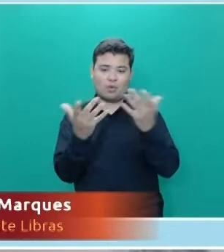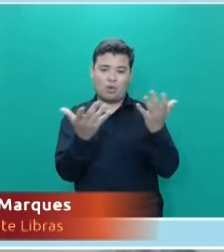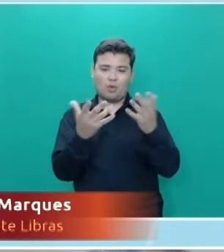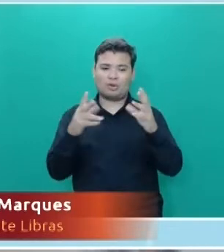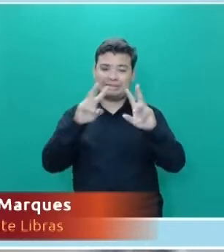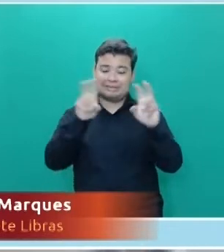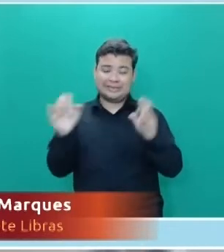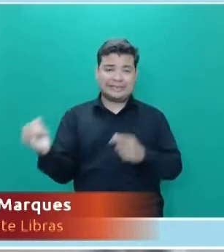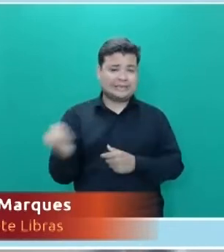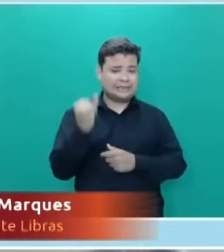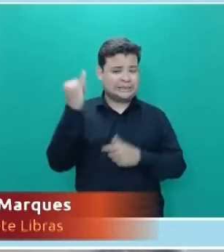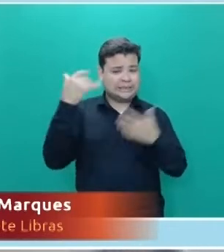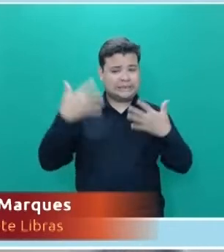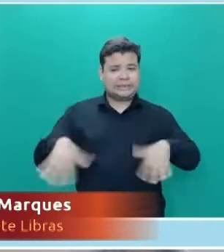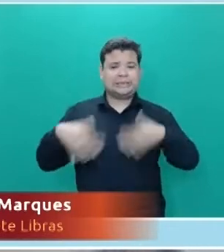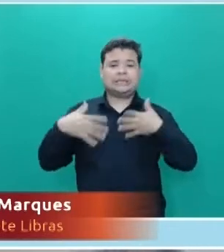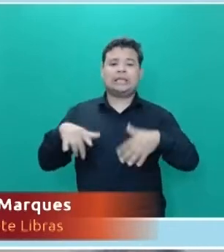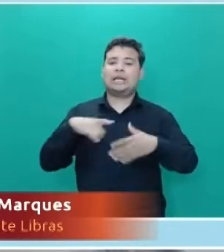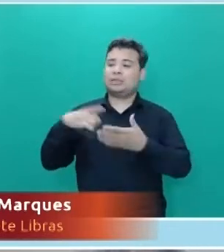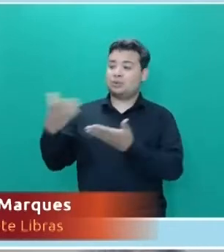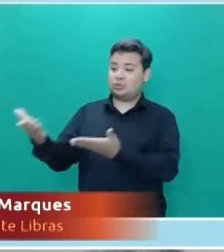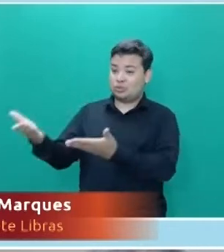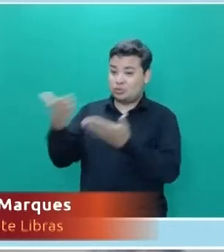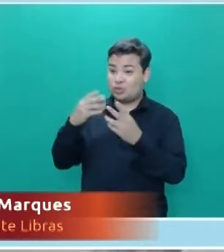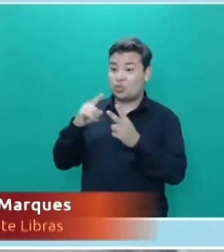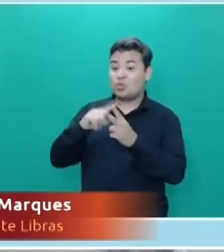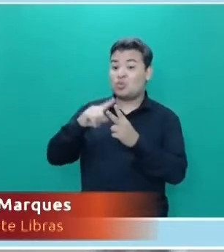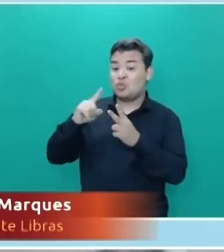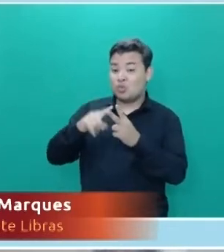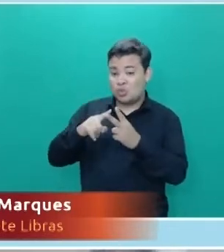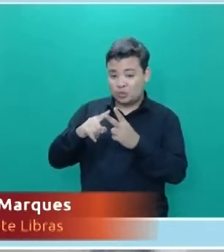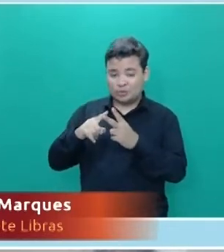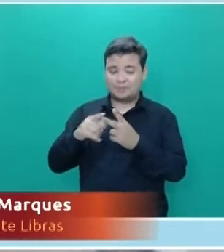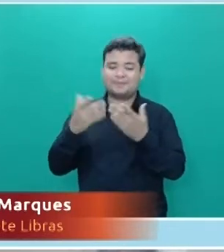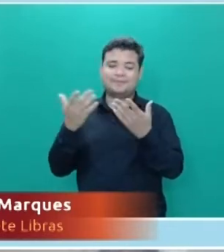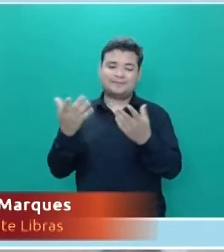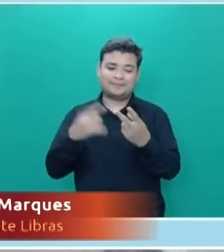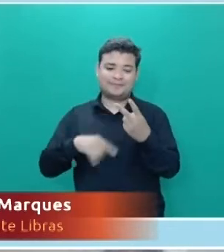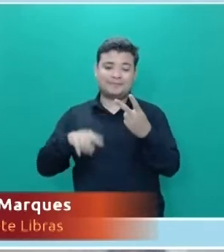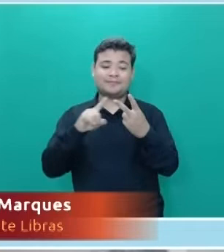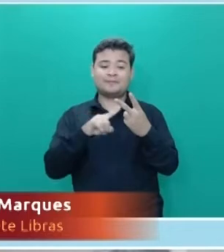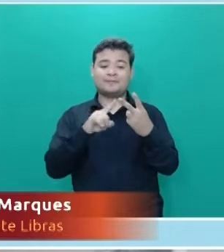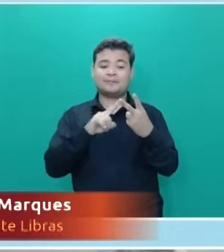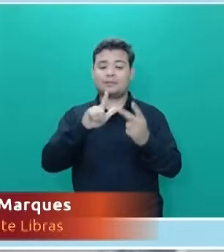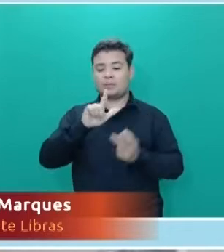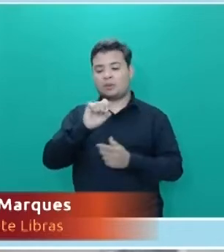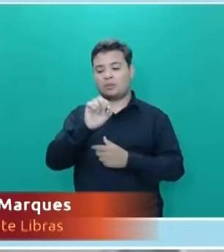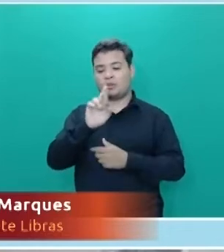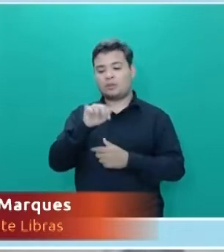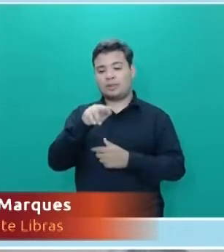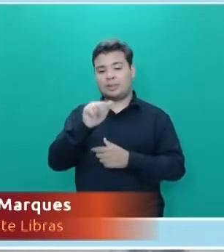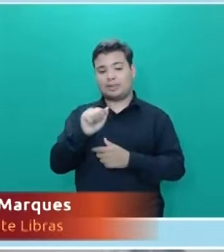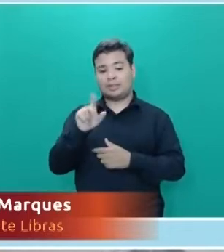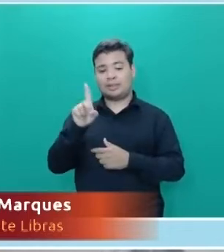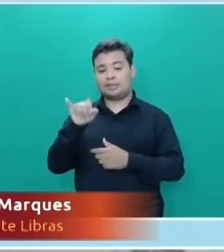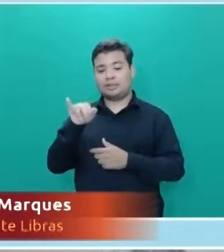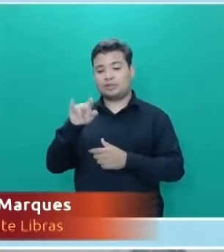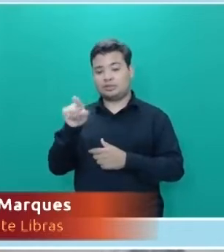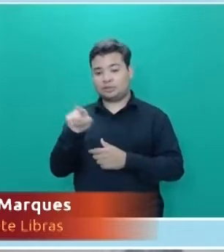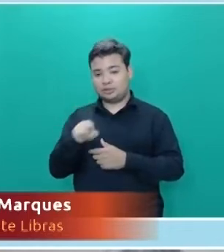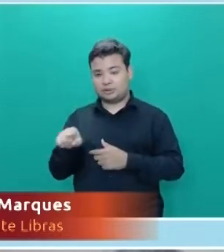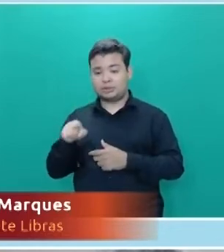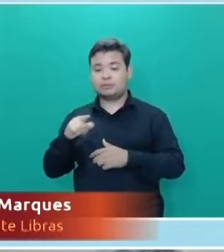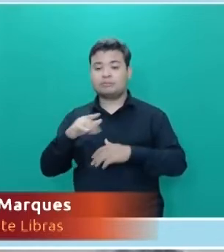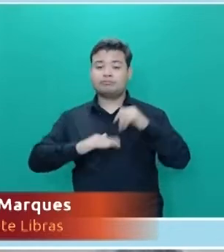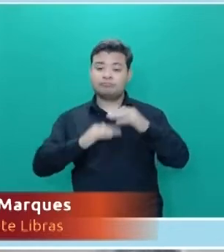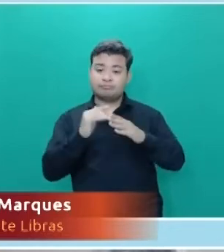nós temos 2 convidadas para falar sobre esse assunto. É a Lorena Diniz, pediatra, alergista e